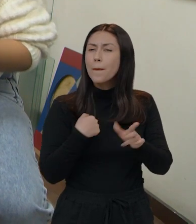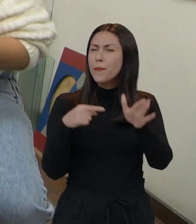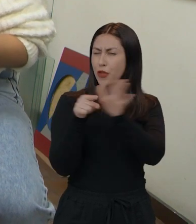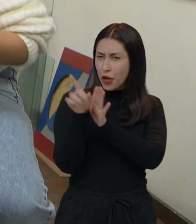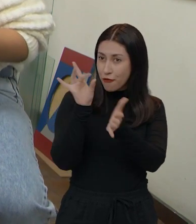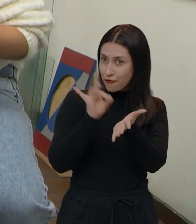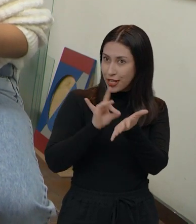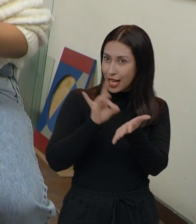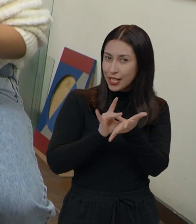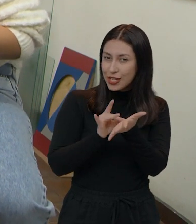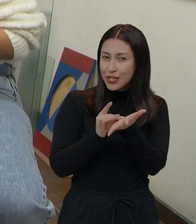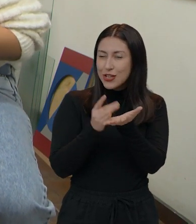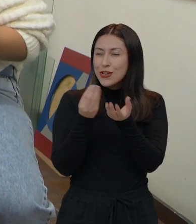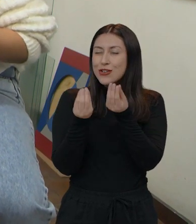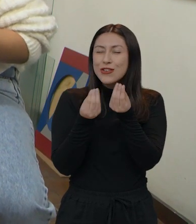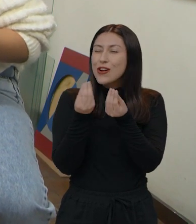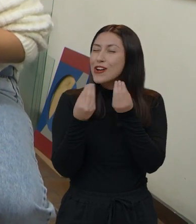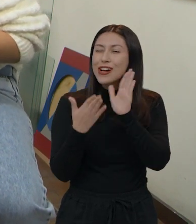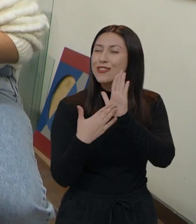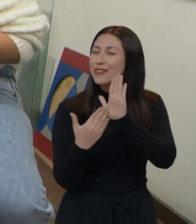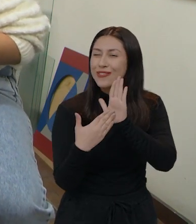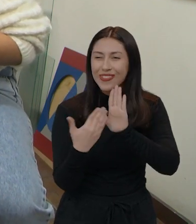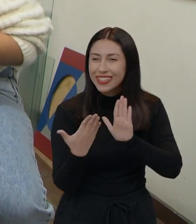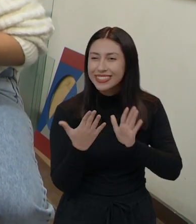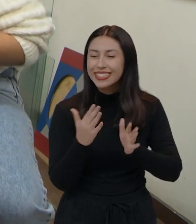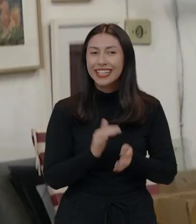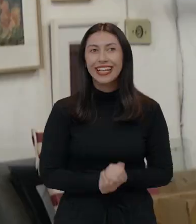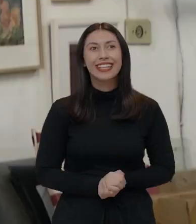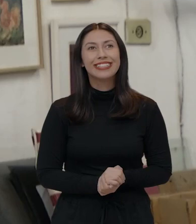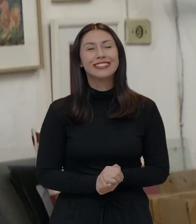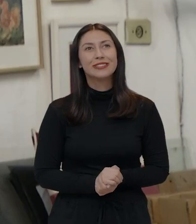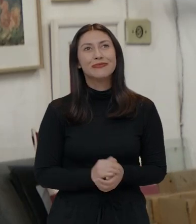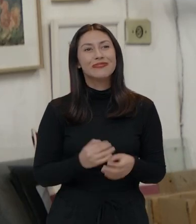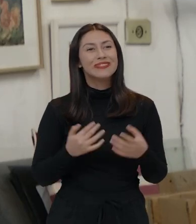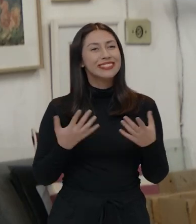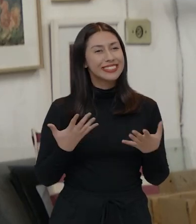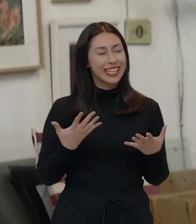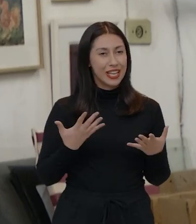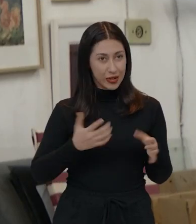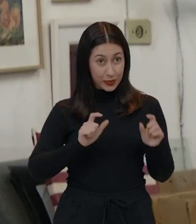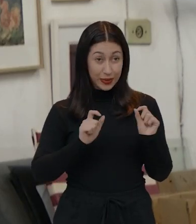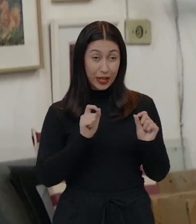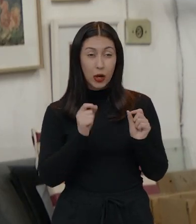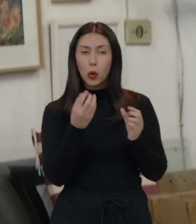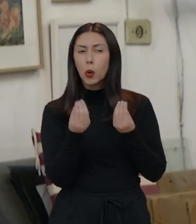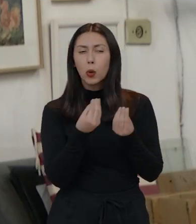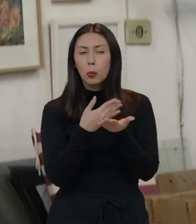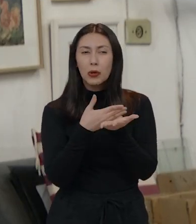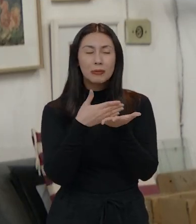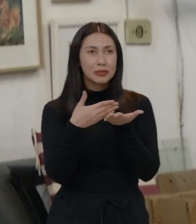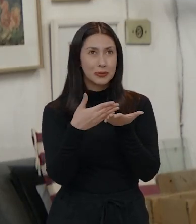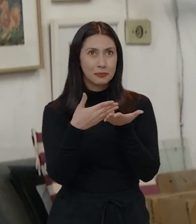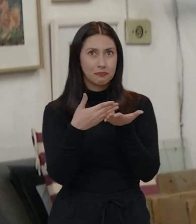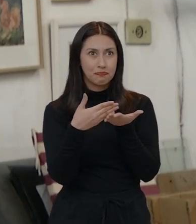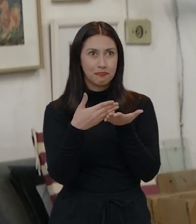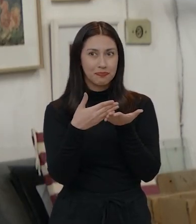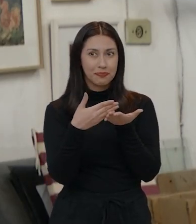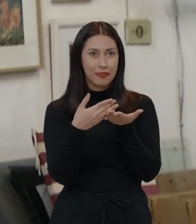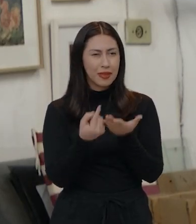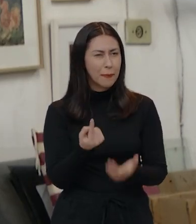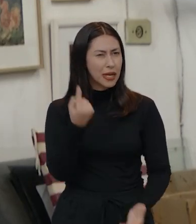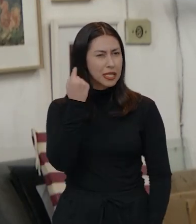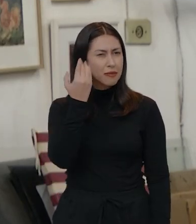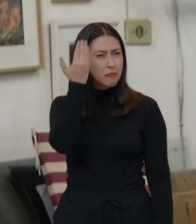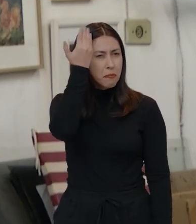ele... Como que é a proposta da sua obra, Regis? Isso aí é o seguinte, a origem disso aí. É uma galeria em São